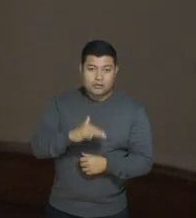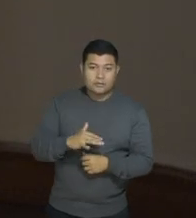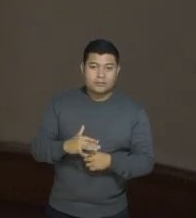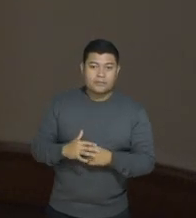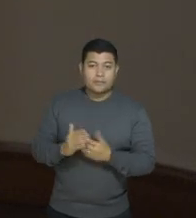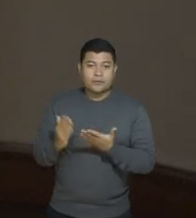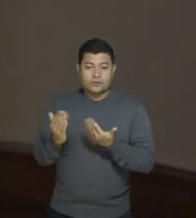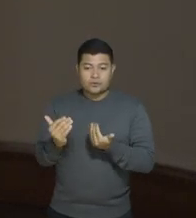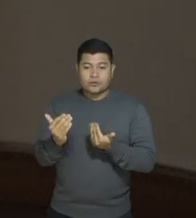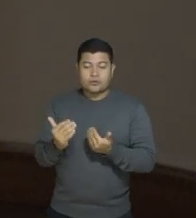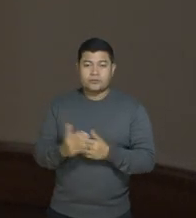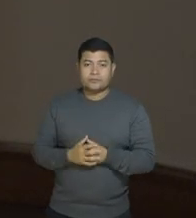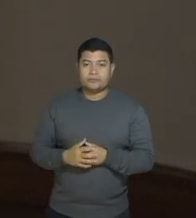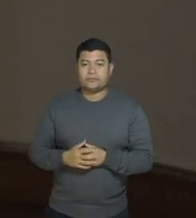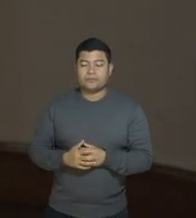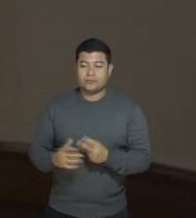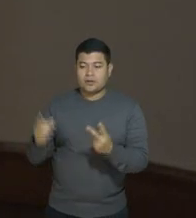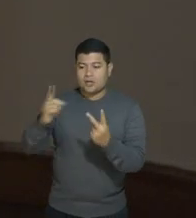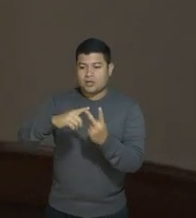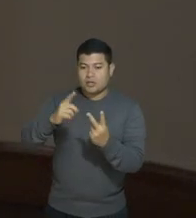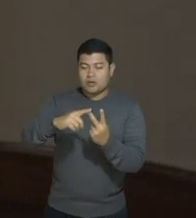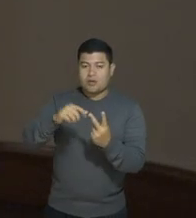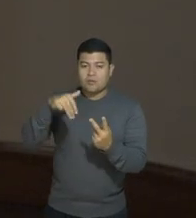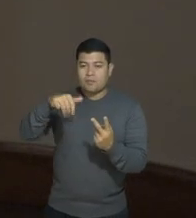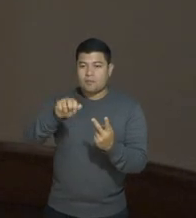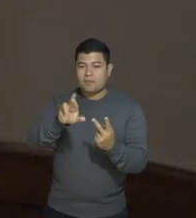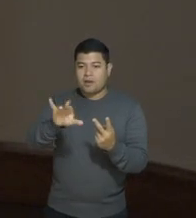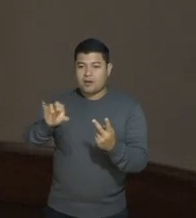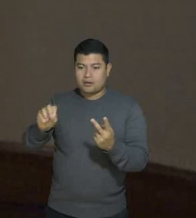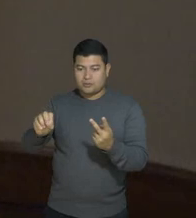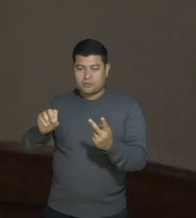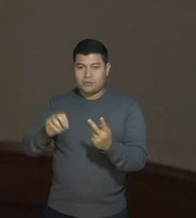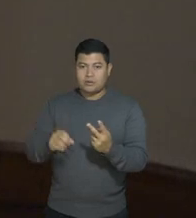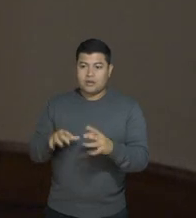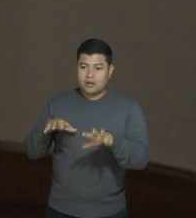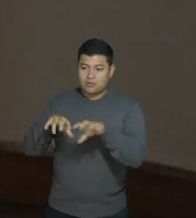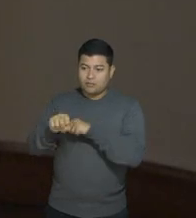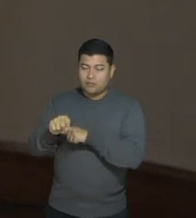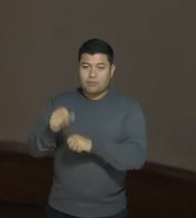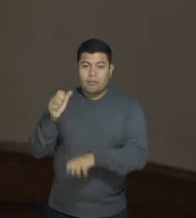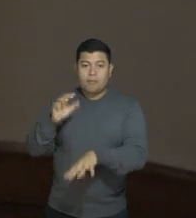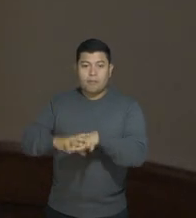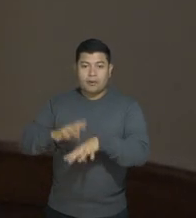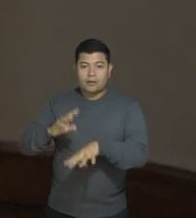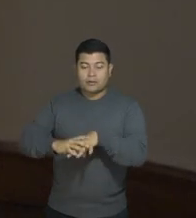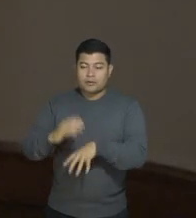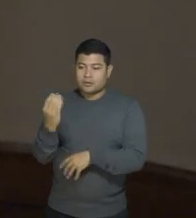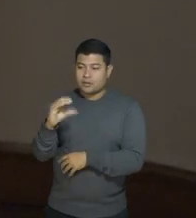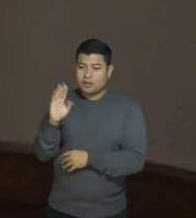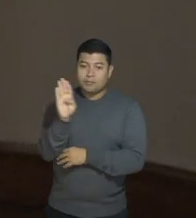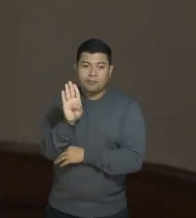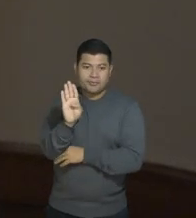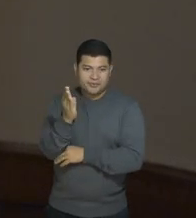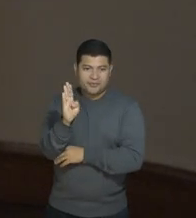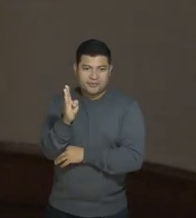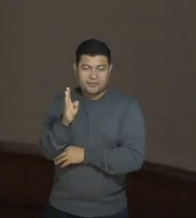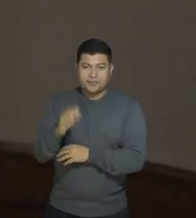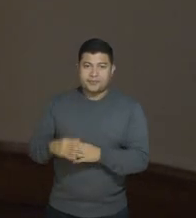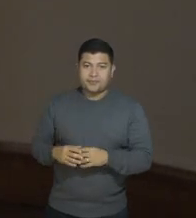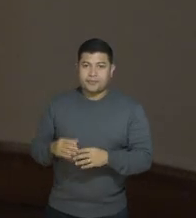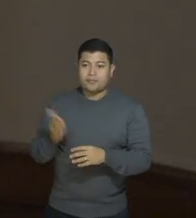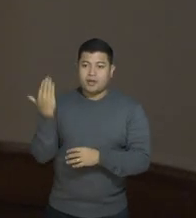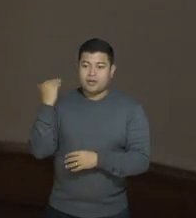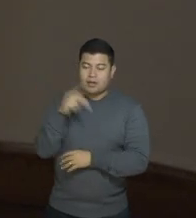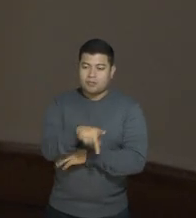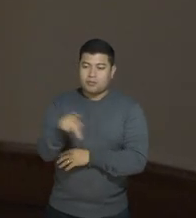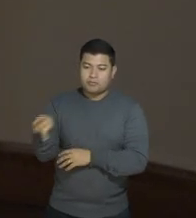Senhor Mário Fernandes é graduado em Matemática e Ciências Biológicas. Foi professor do ensino